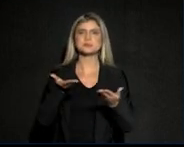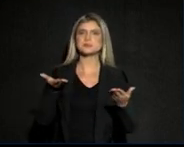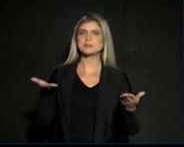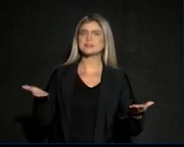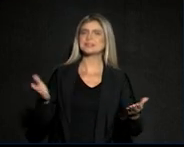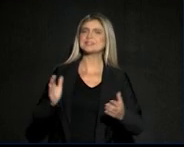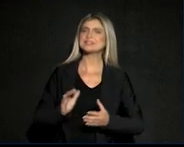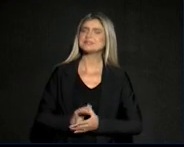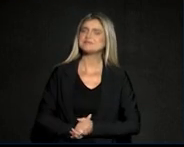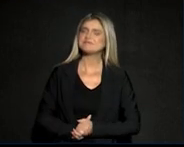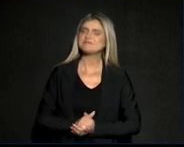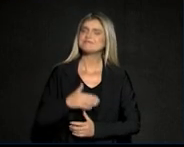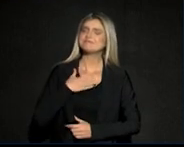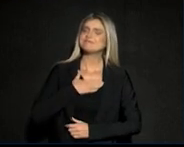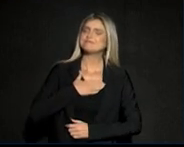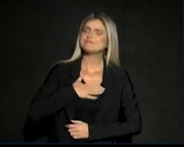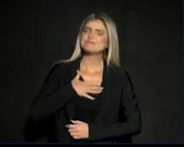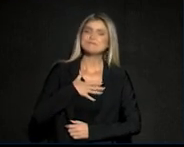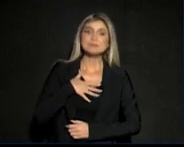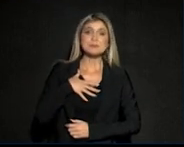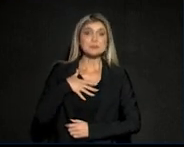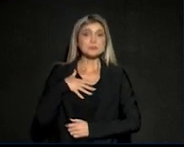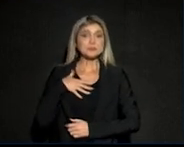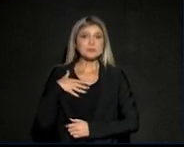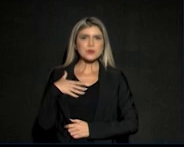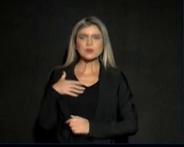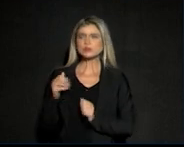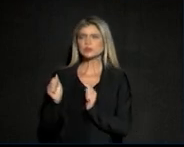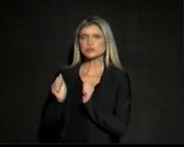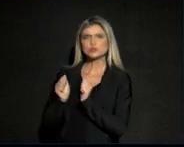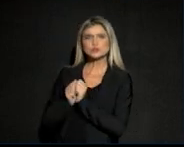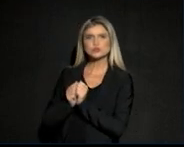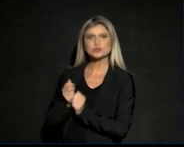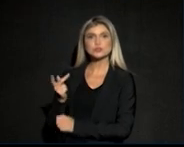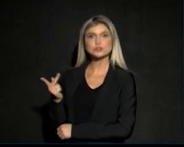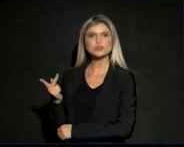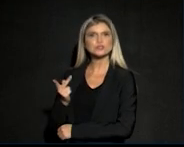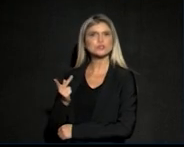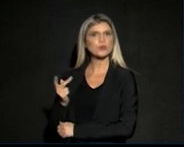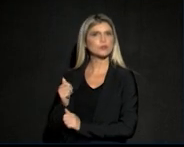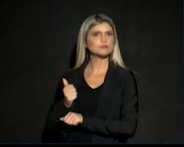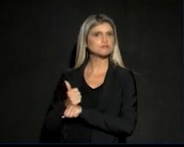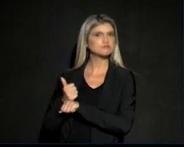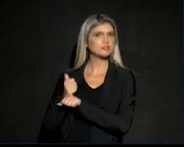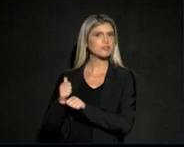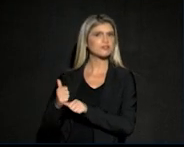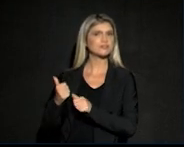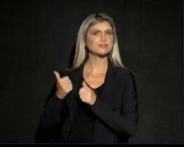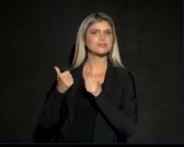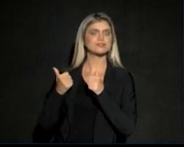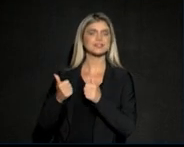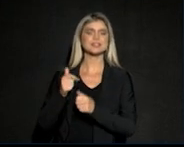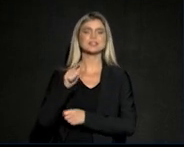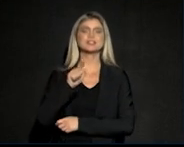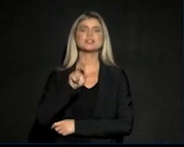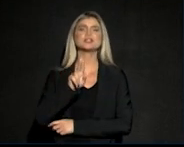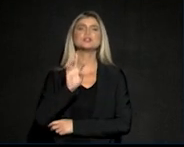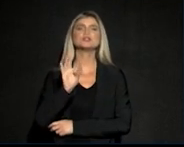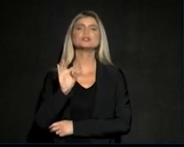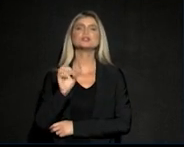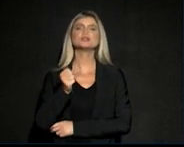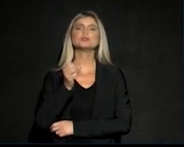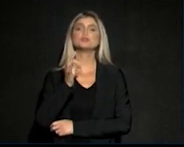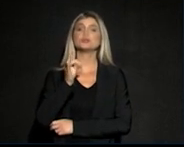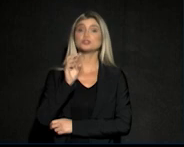e é uma grande honra tá dividindo o palco aqui com dor de craques e o Gustavo muito exame a Daniela